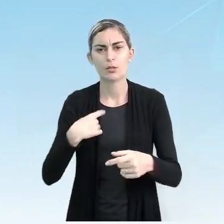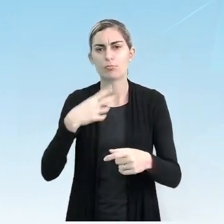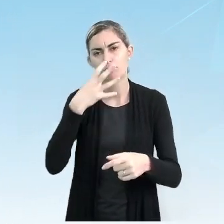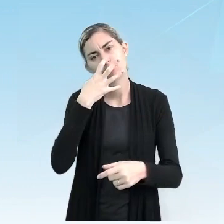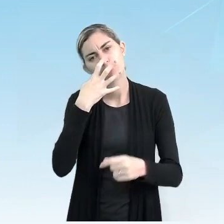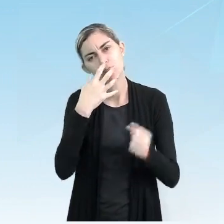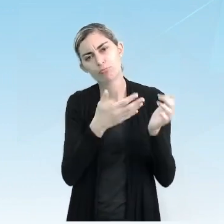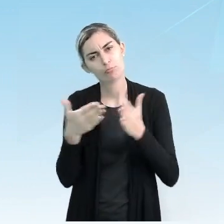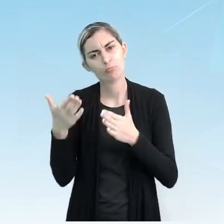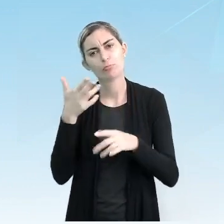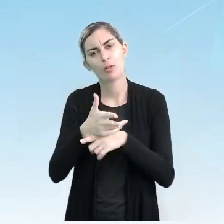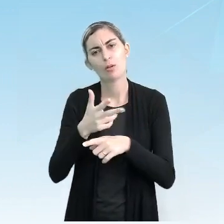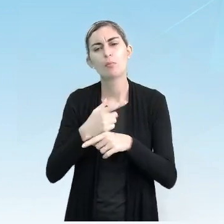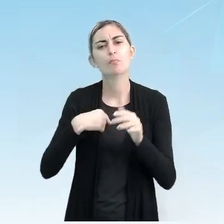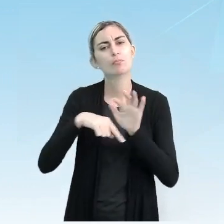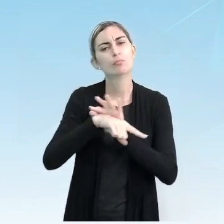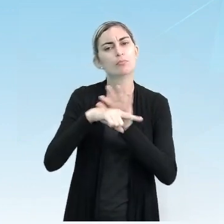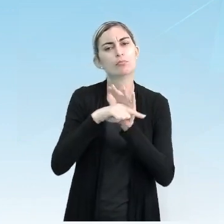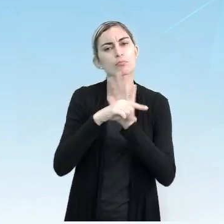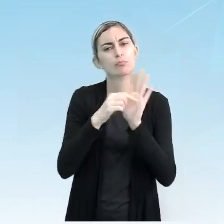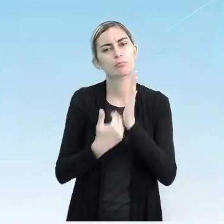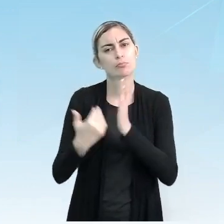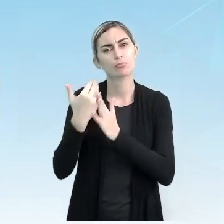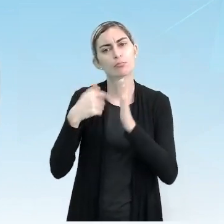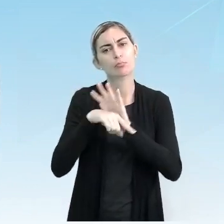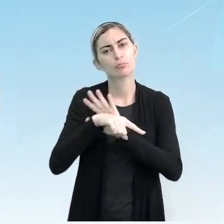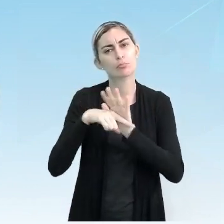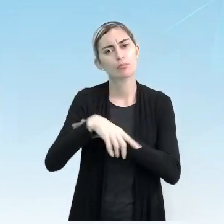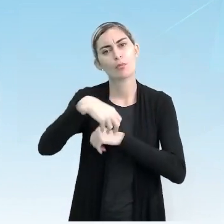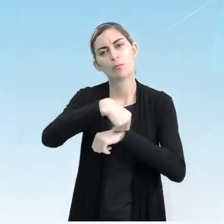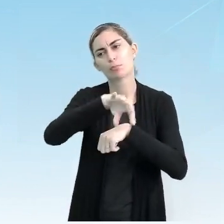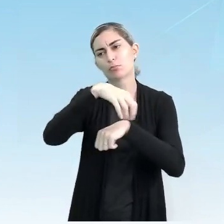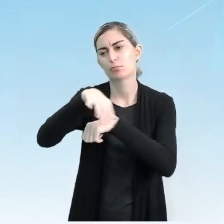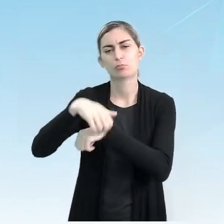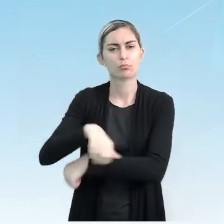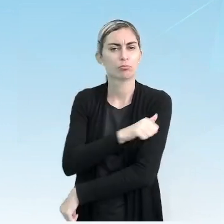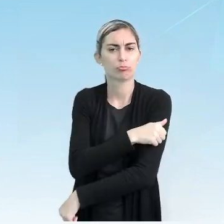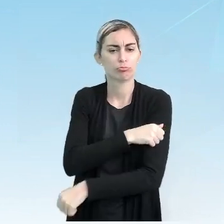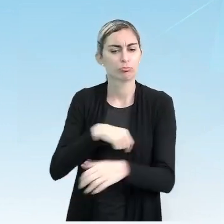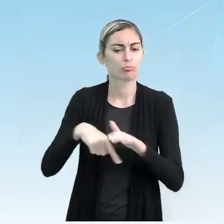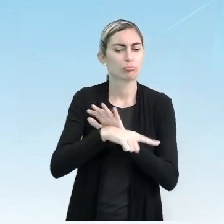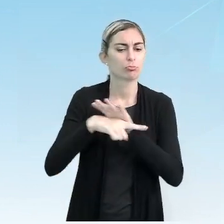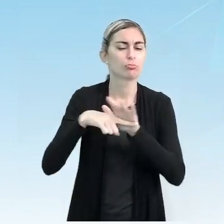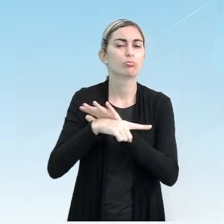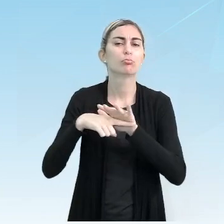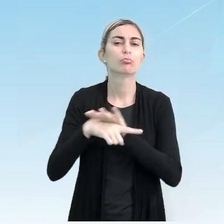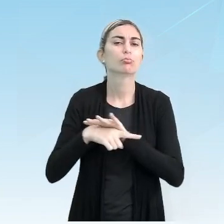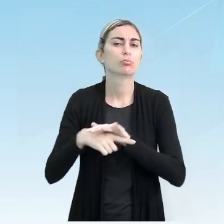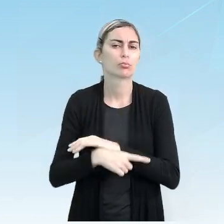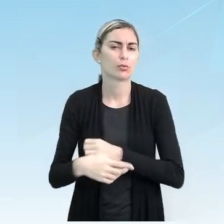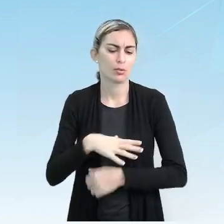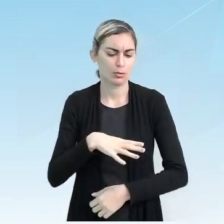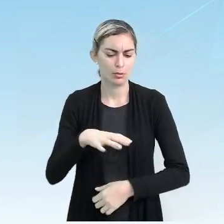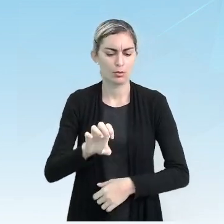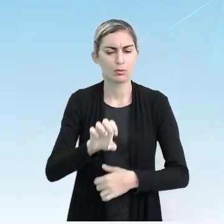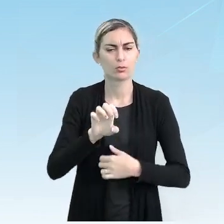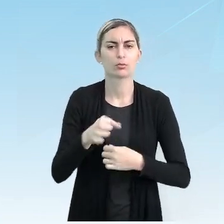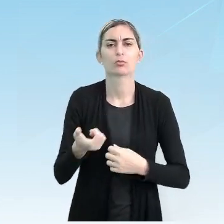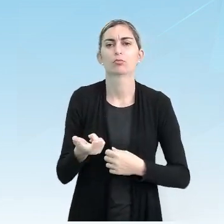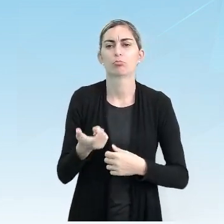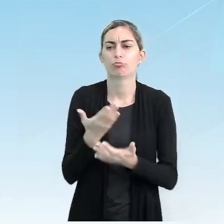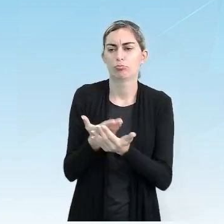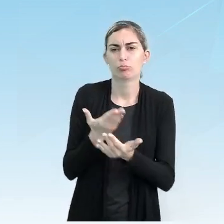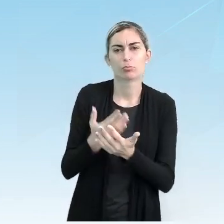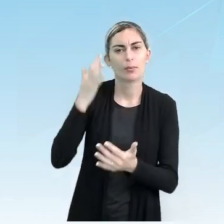assistindo, que tal pesquisar um pouco, levar os estudantes a pesquisar um pouco sobre a ética, estudar a partir